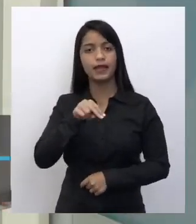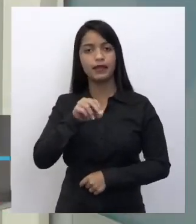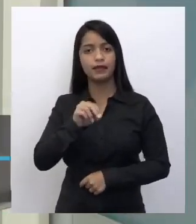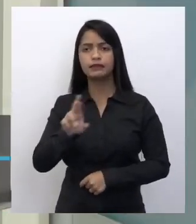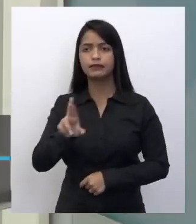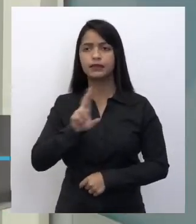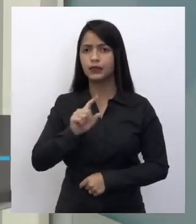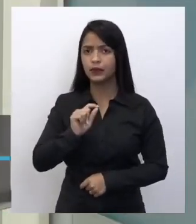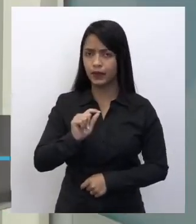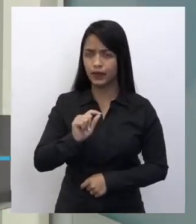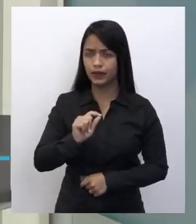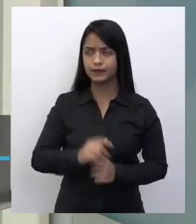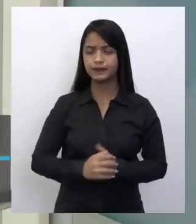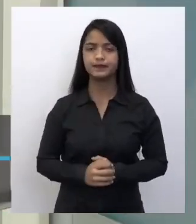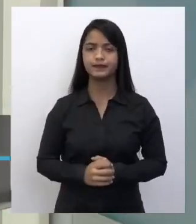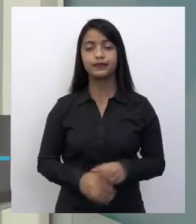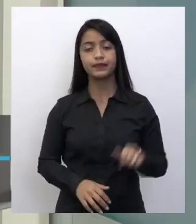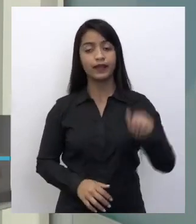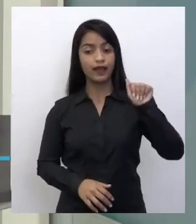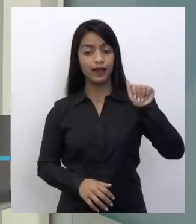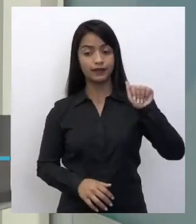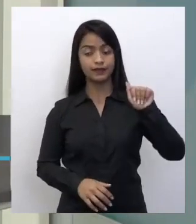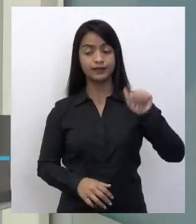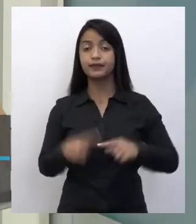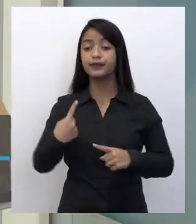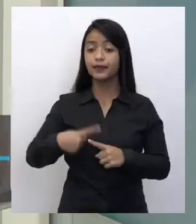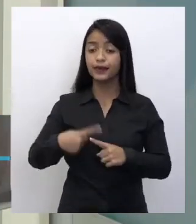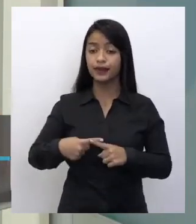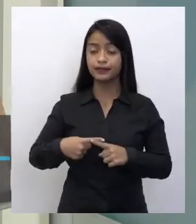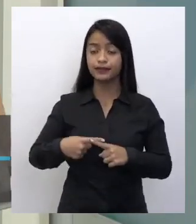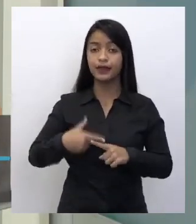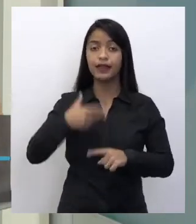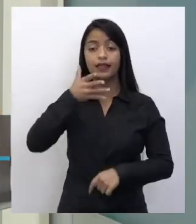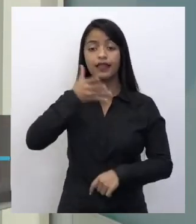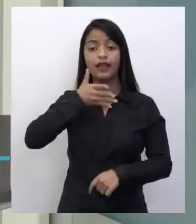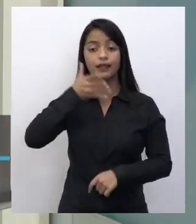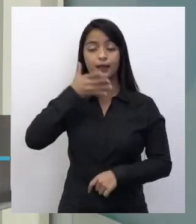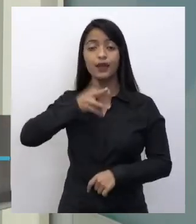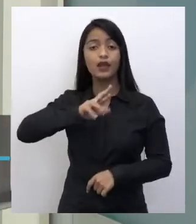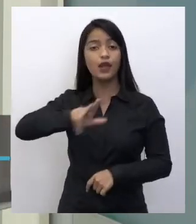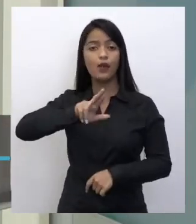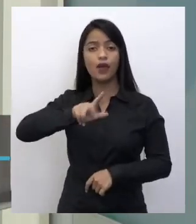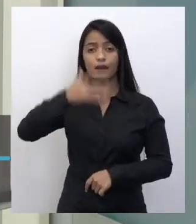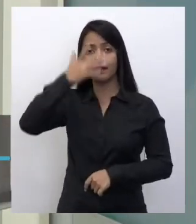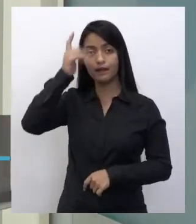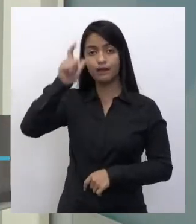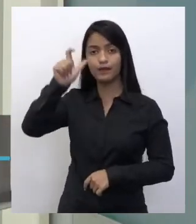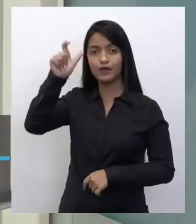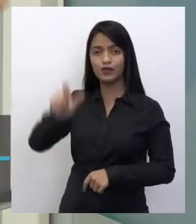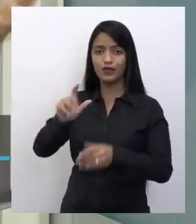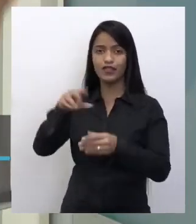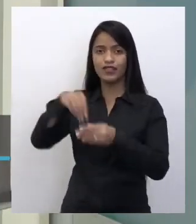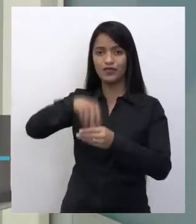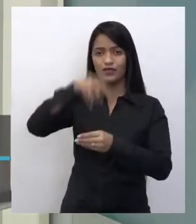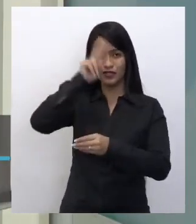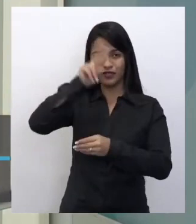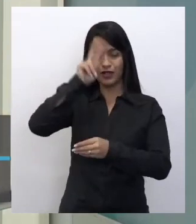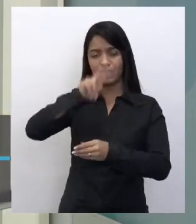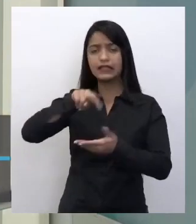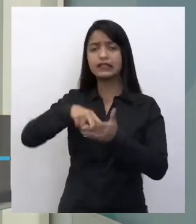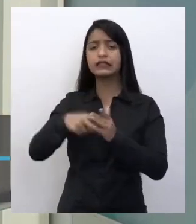assim. Por quê? Porque o narrador não é um personagem da história. Ele disse que é um narrador